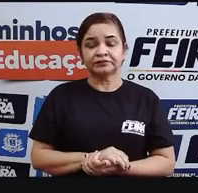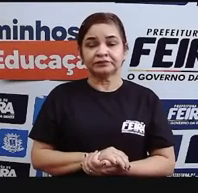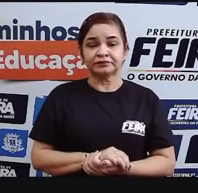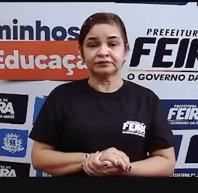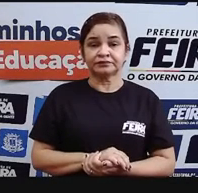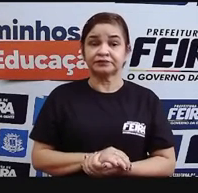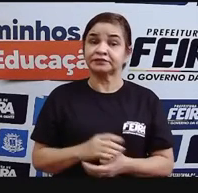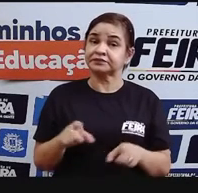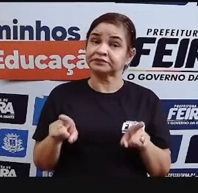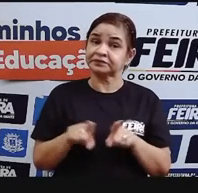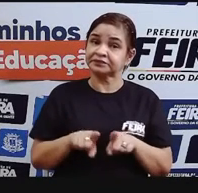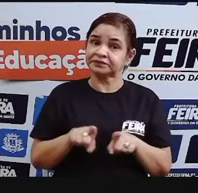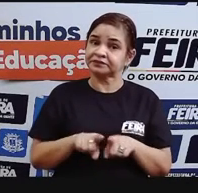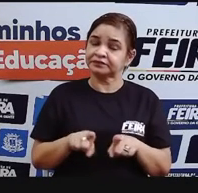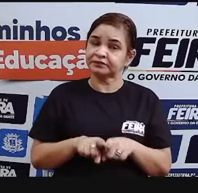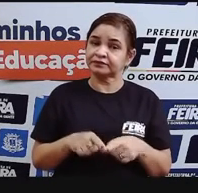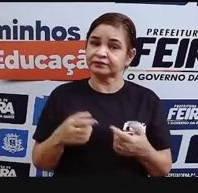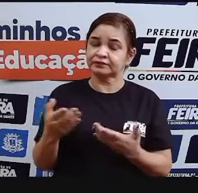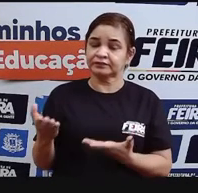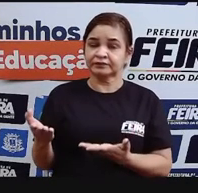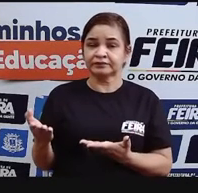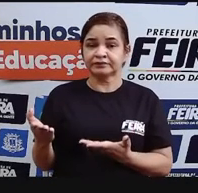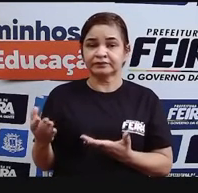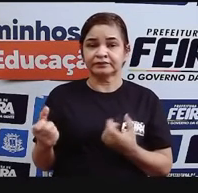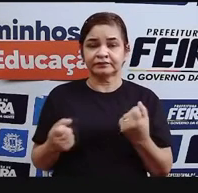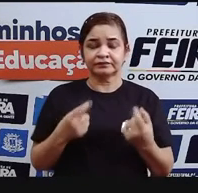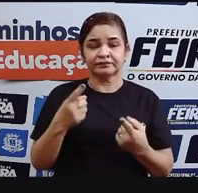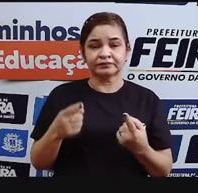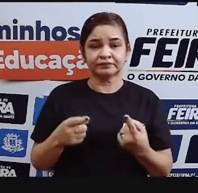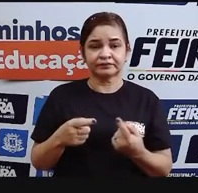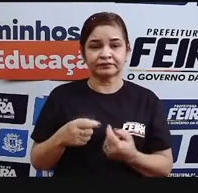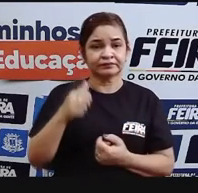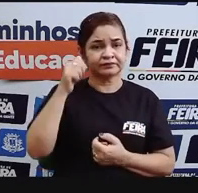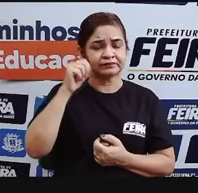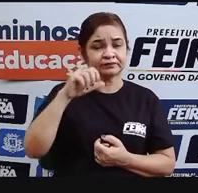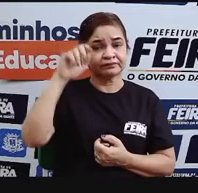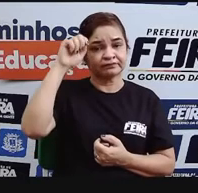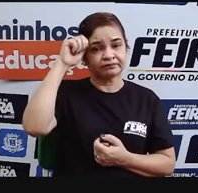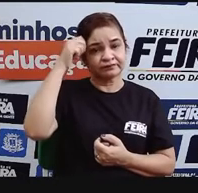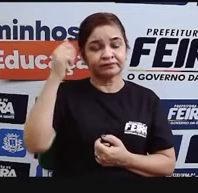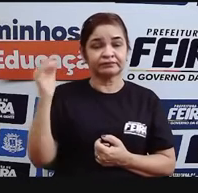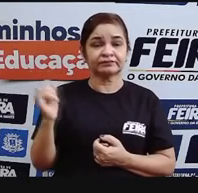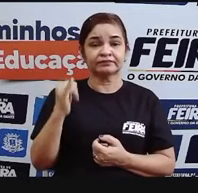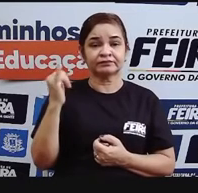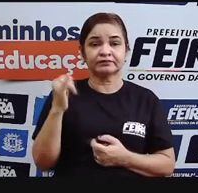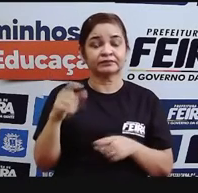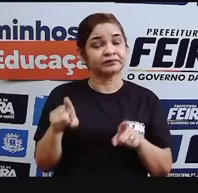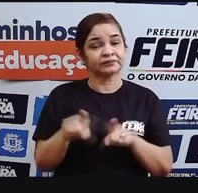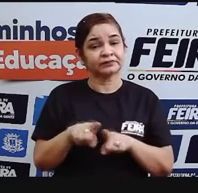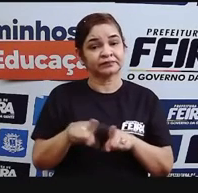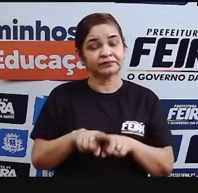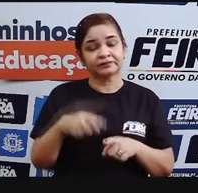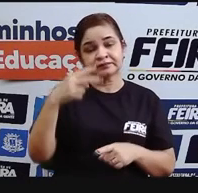E trouxe para vocês também algumas mulheres negras que são destaque na história do